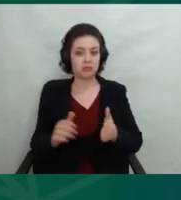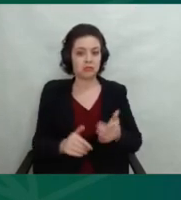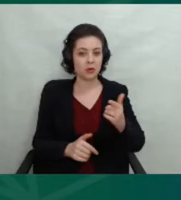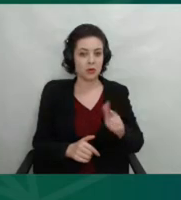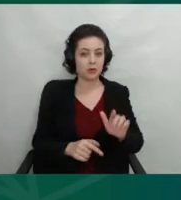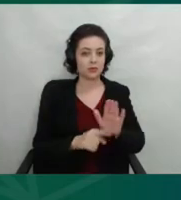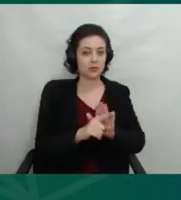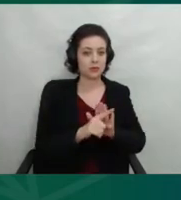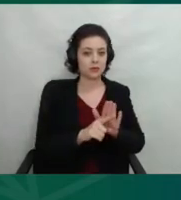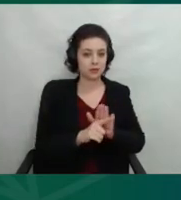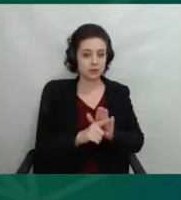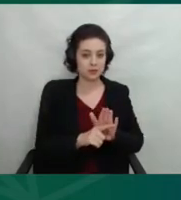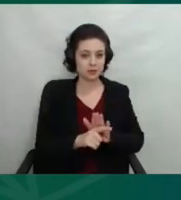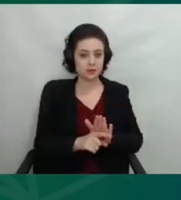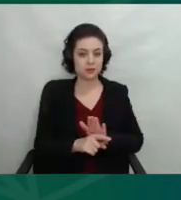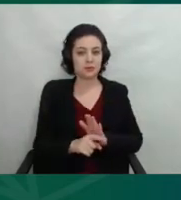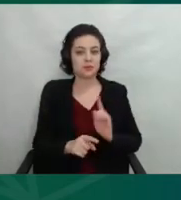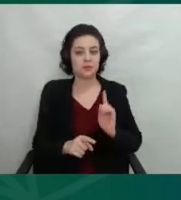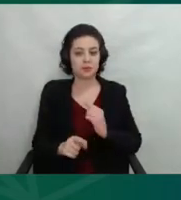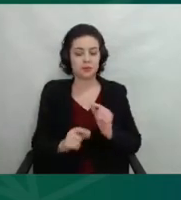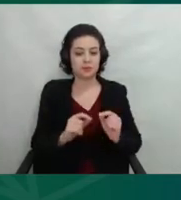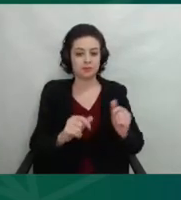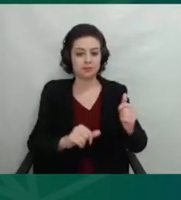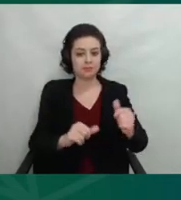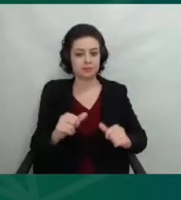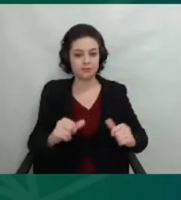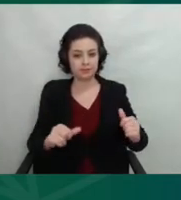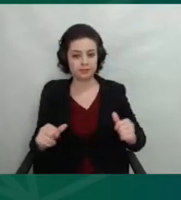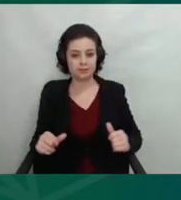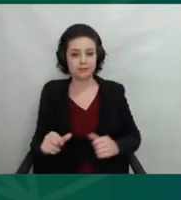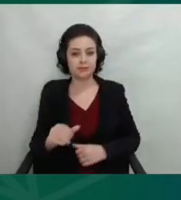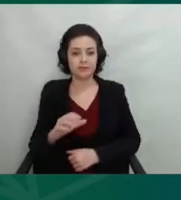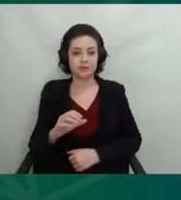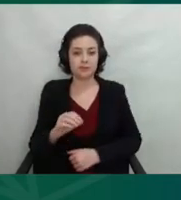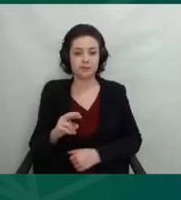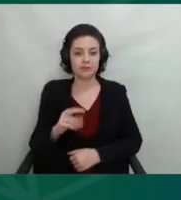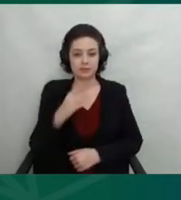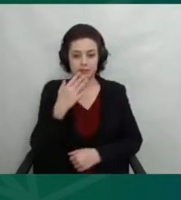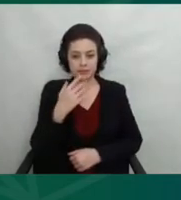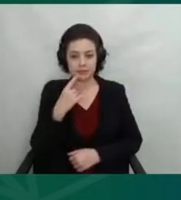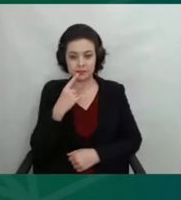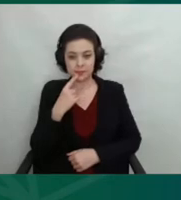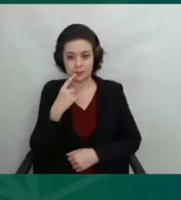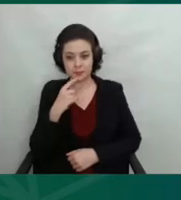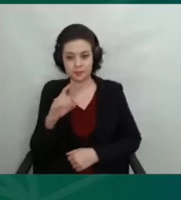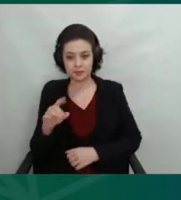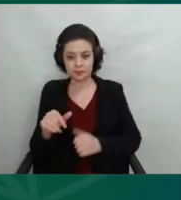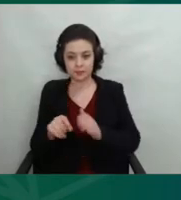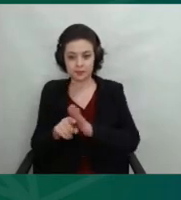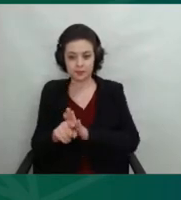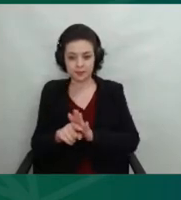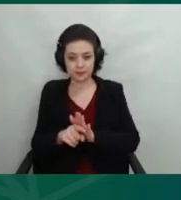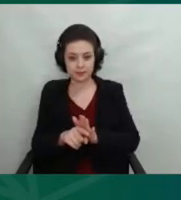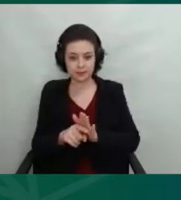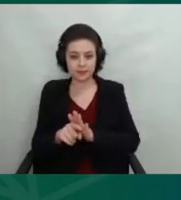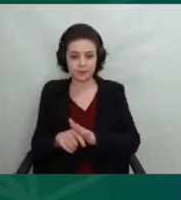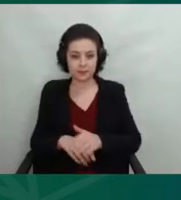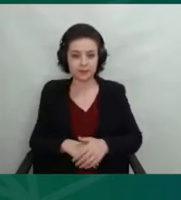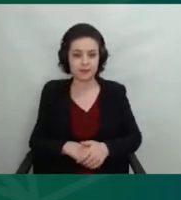em que nós avaliamos apenas o corante vermelho em diversos órgãos